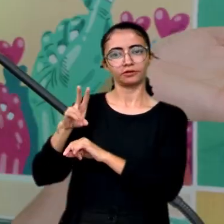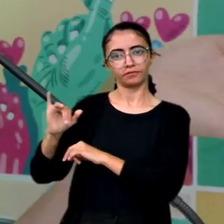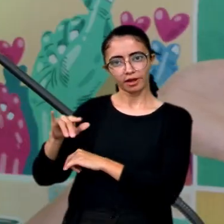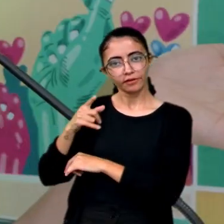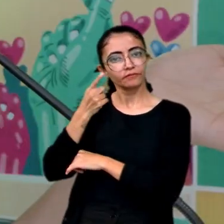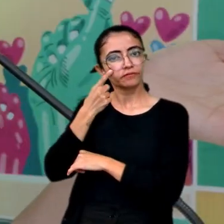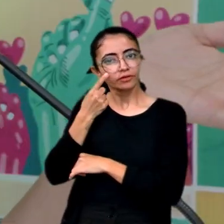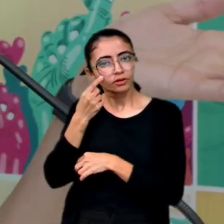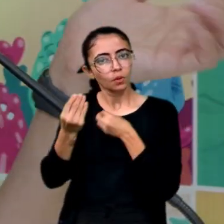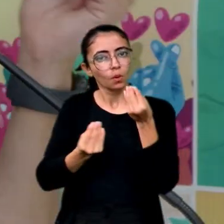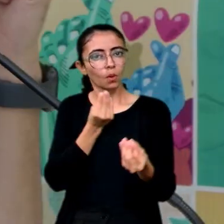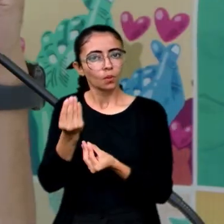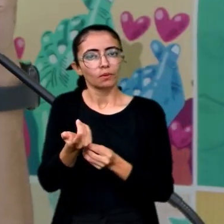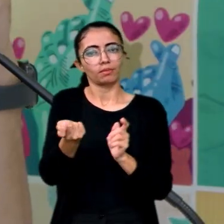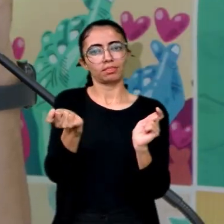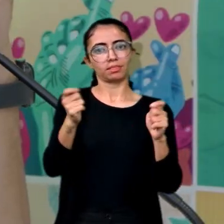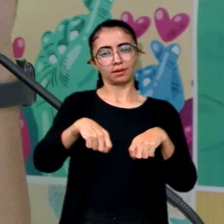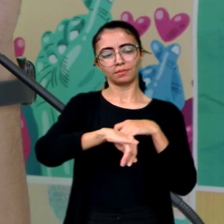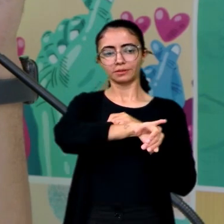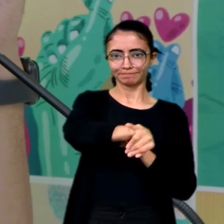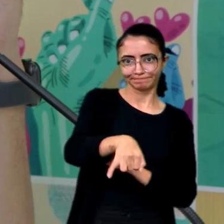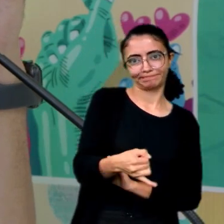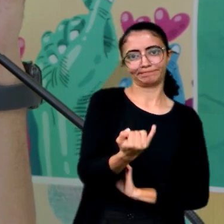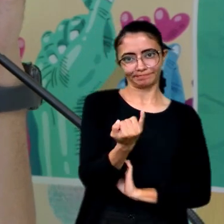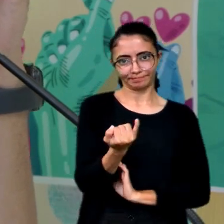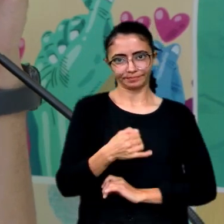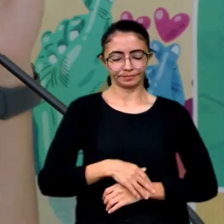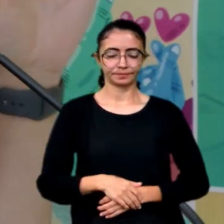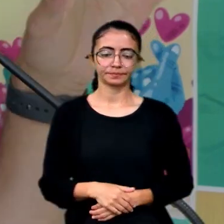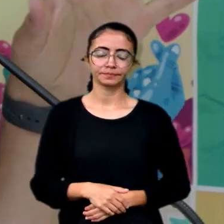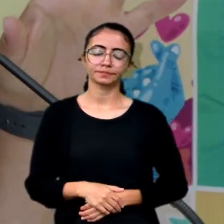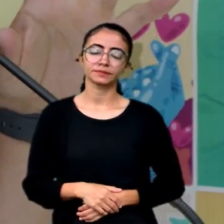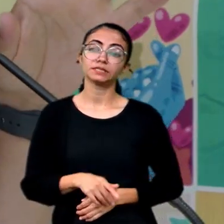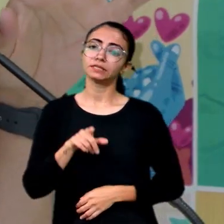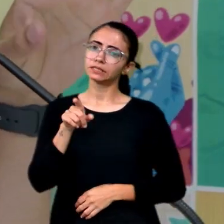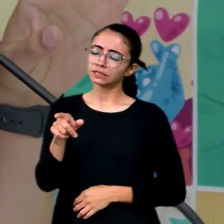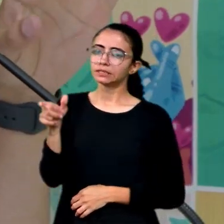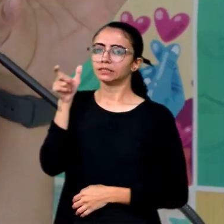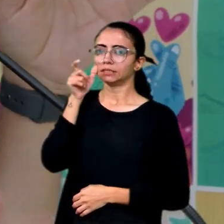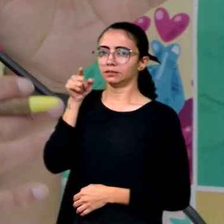senso comum, a gente sempre foi muito